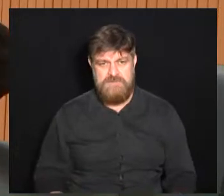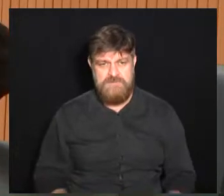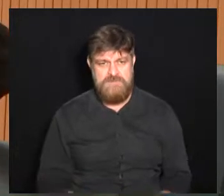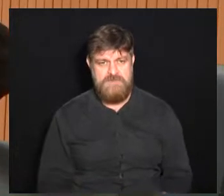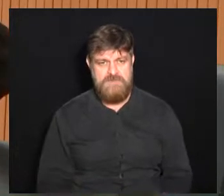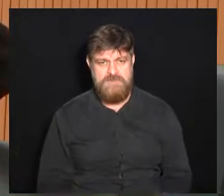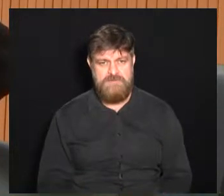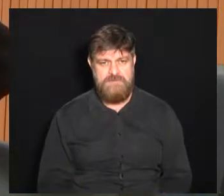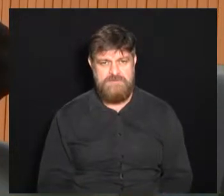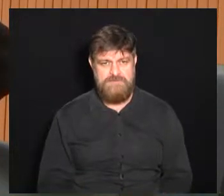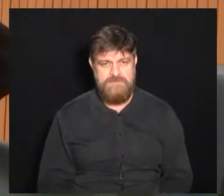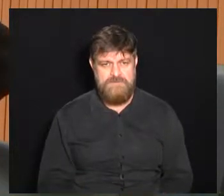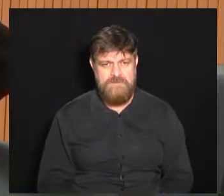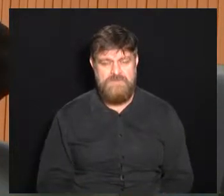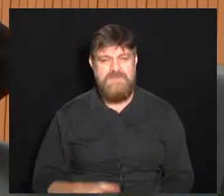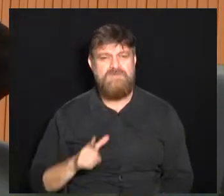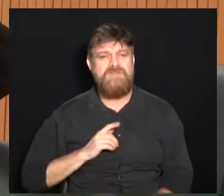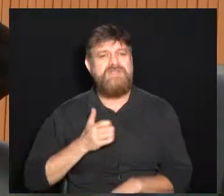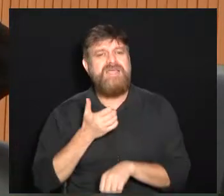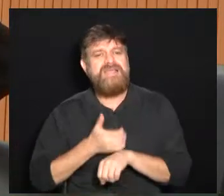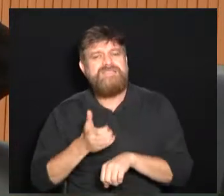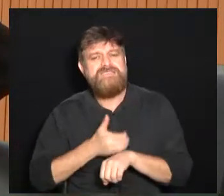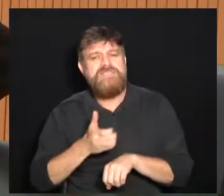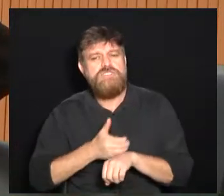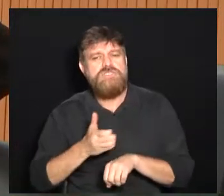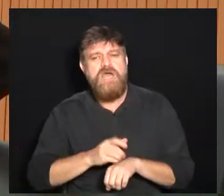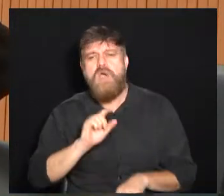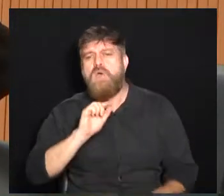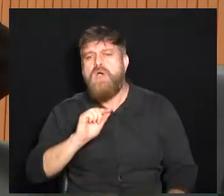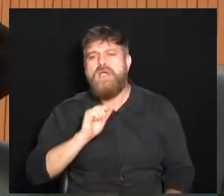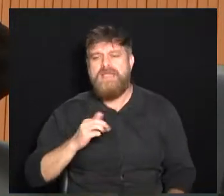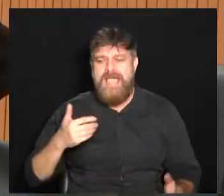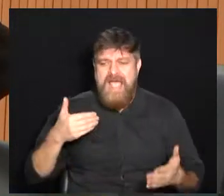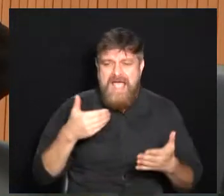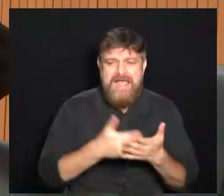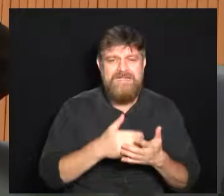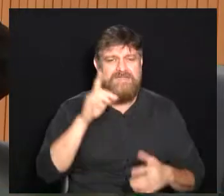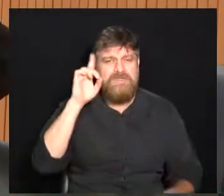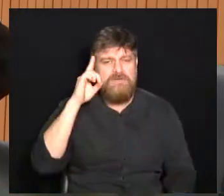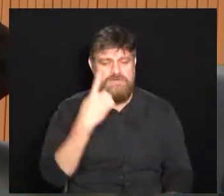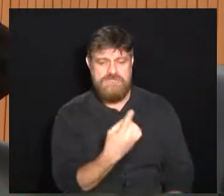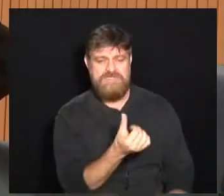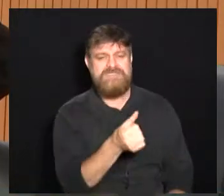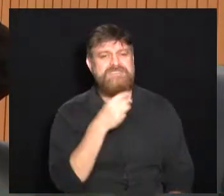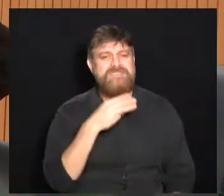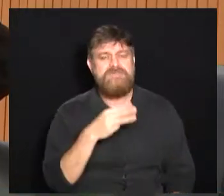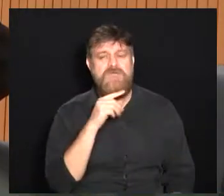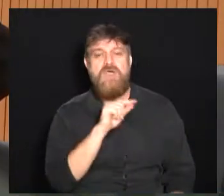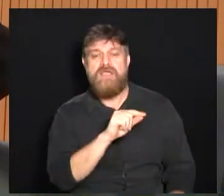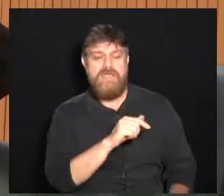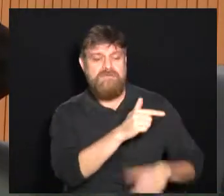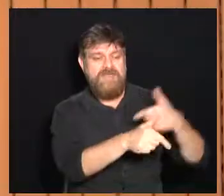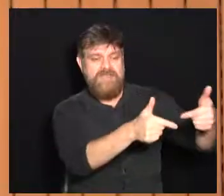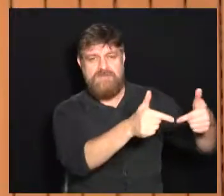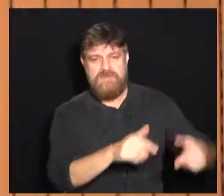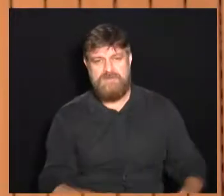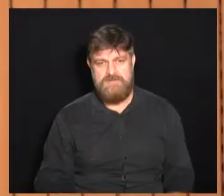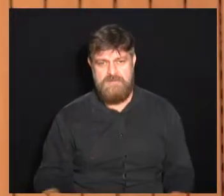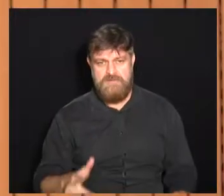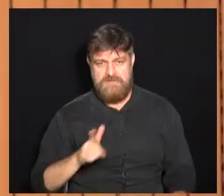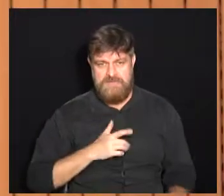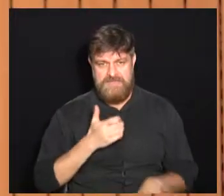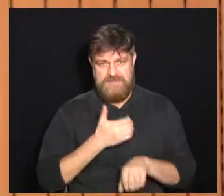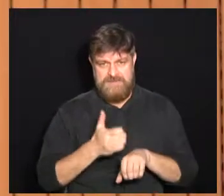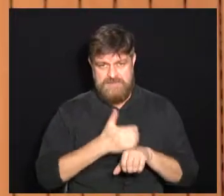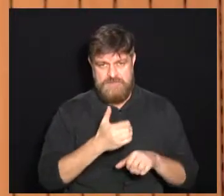aberto. Sim. Se é com estagiários, como está sendo feito esse período até o dia 16 de março? Não, nós temos estagiários de apoio,